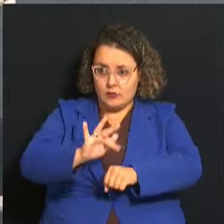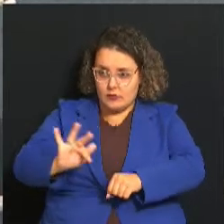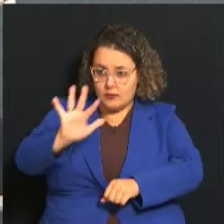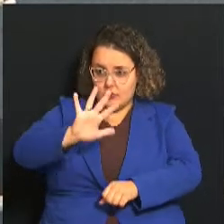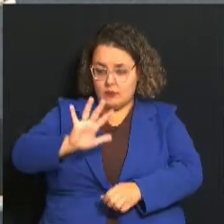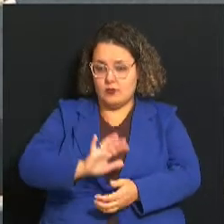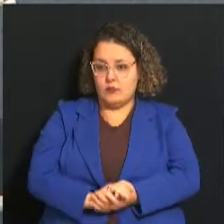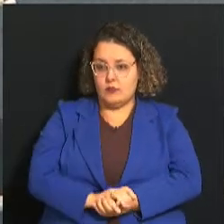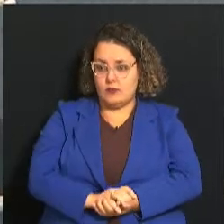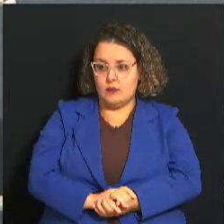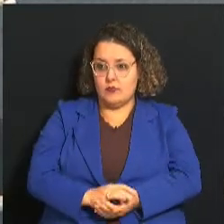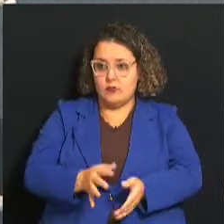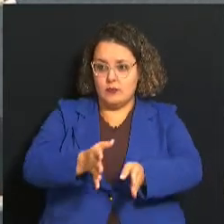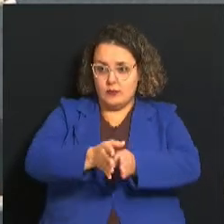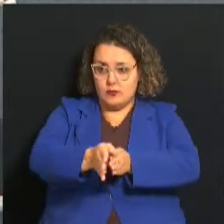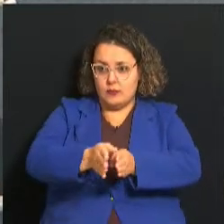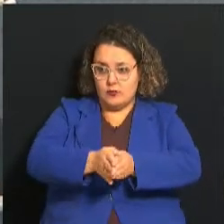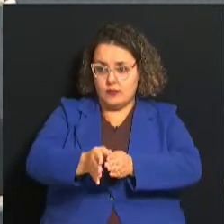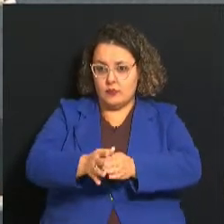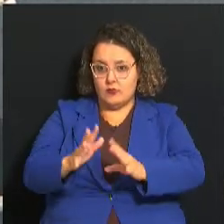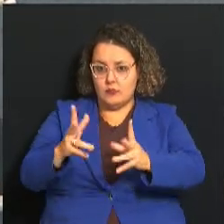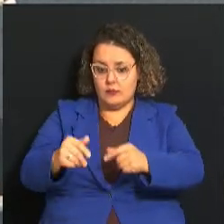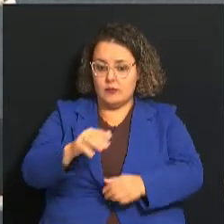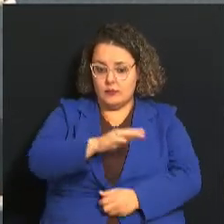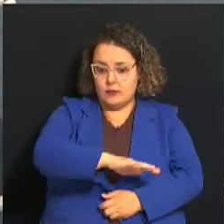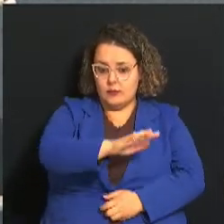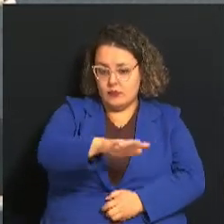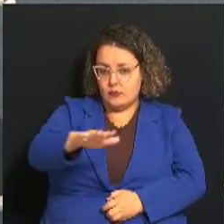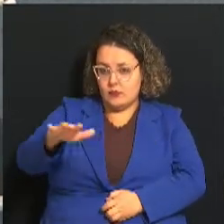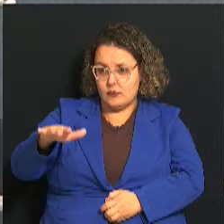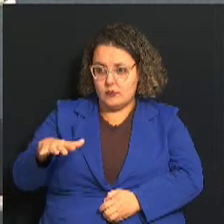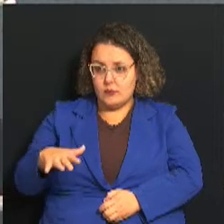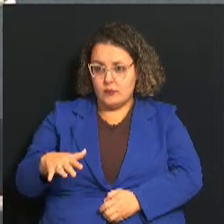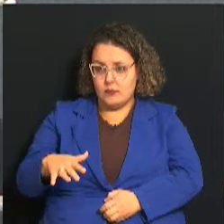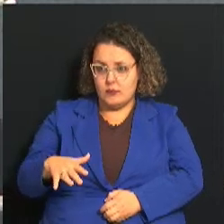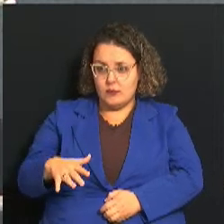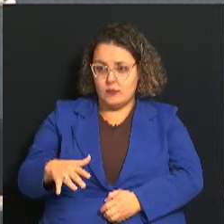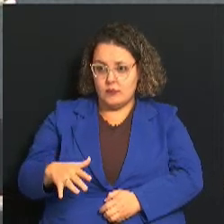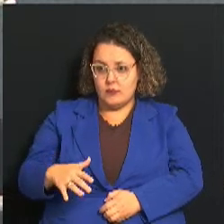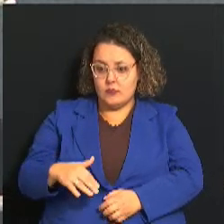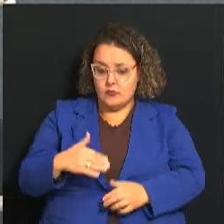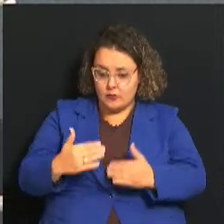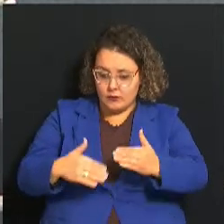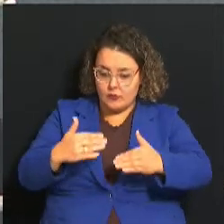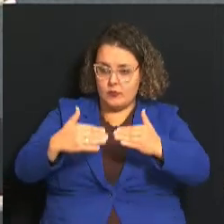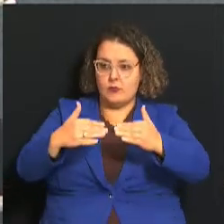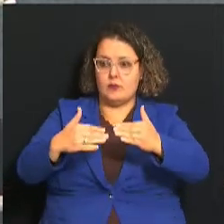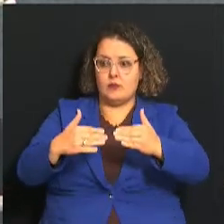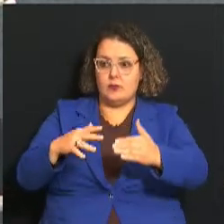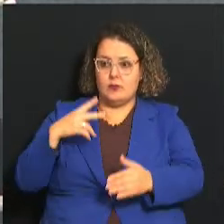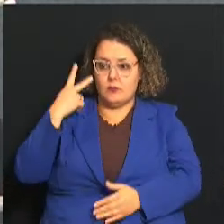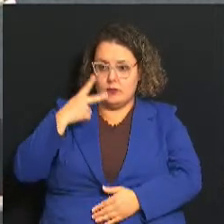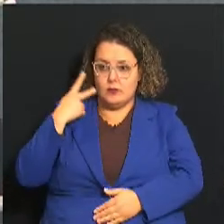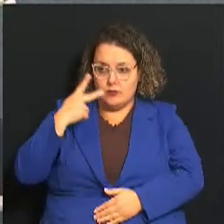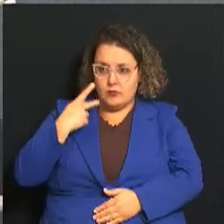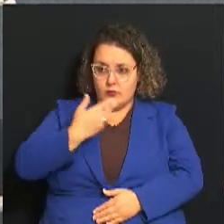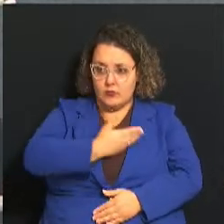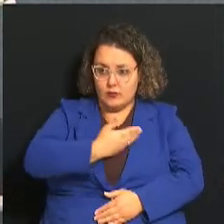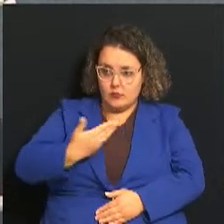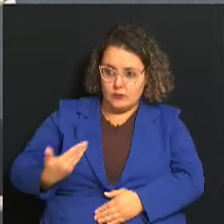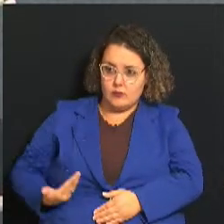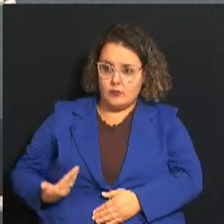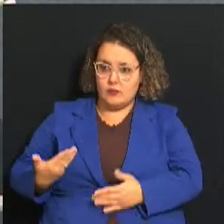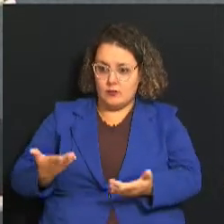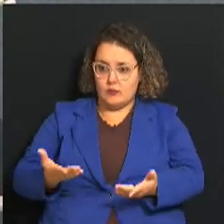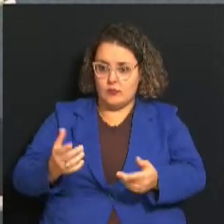os conselhos de todas as áreas, onde se devem construir as políticas públicas e aí fazer